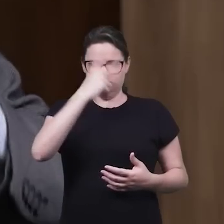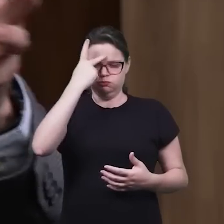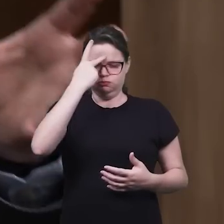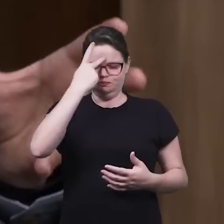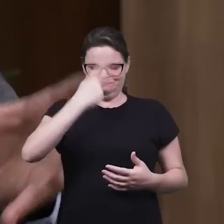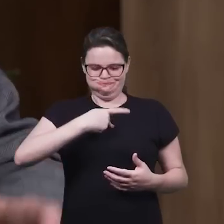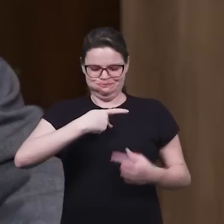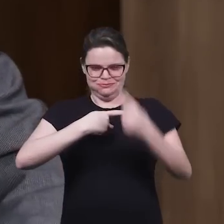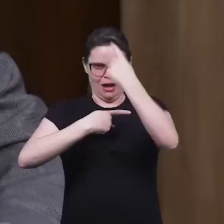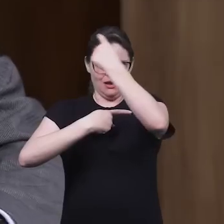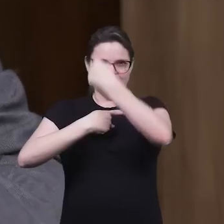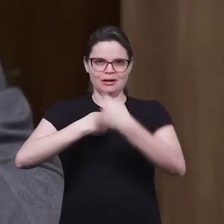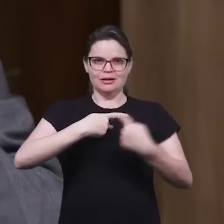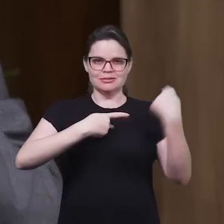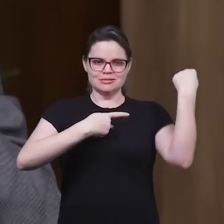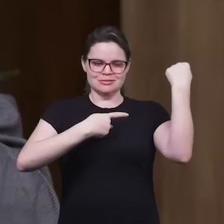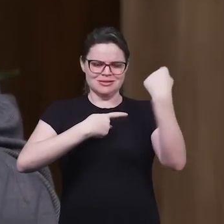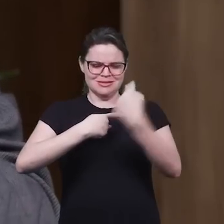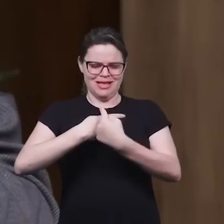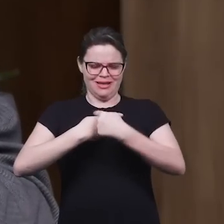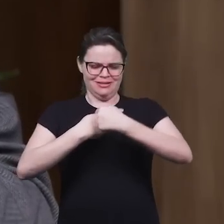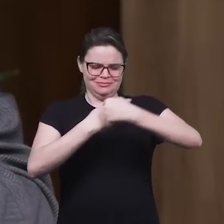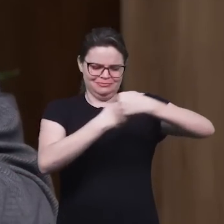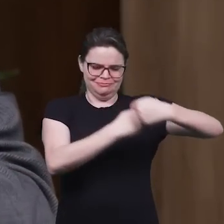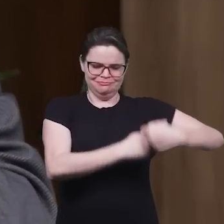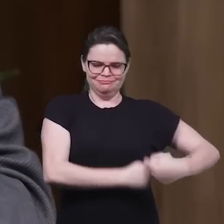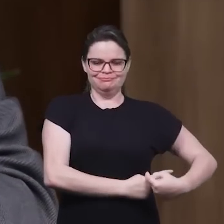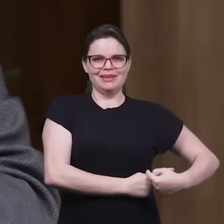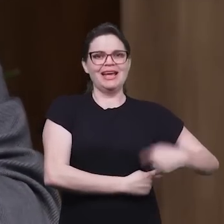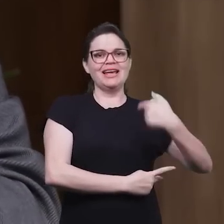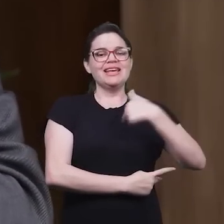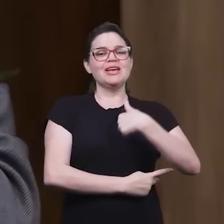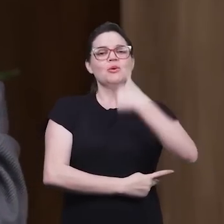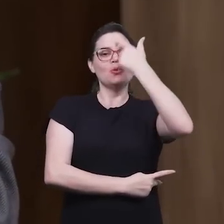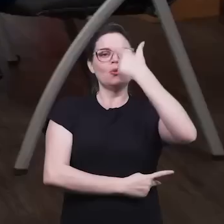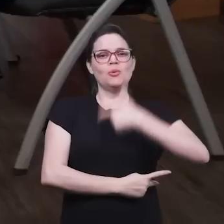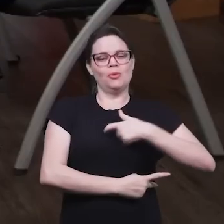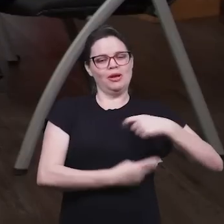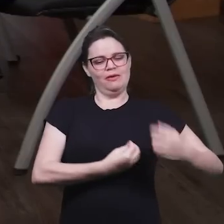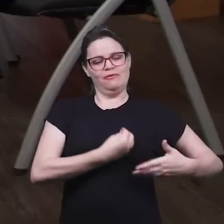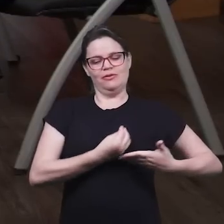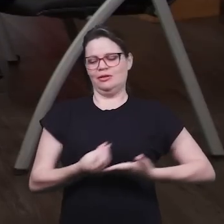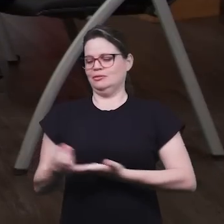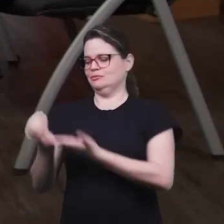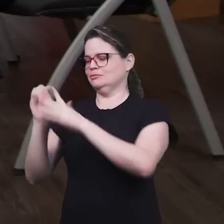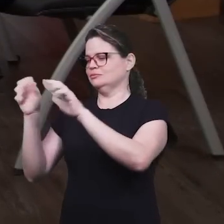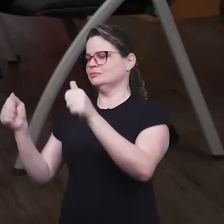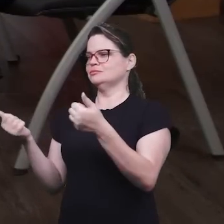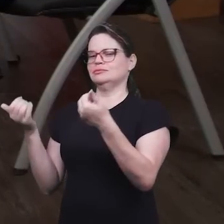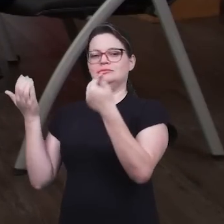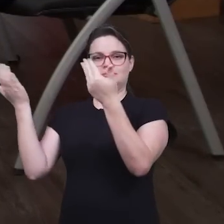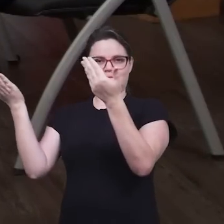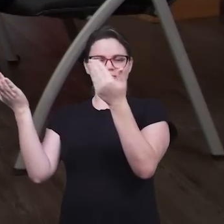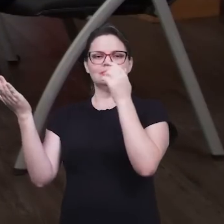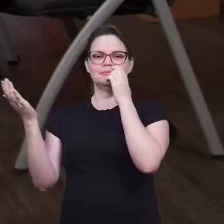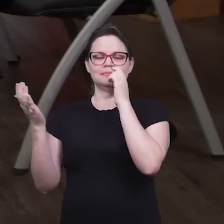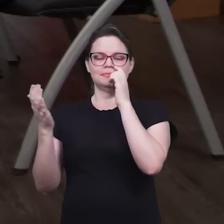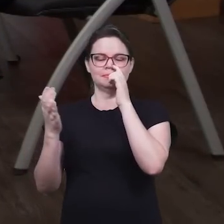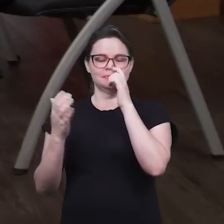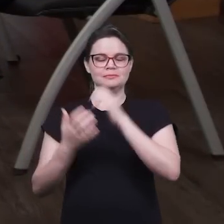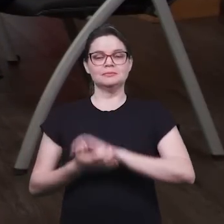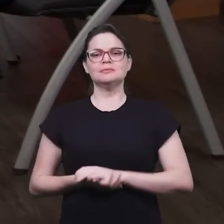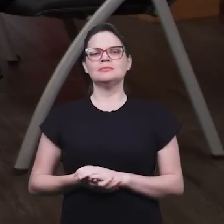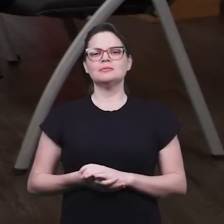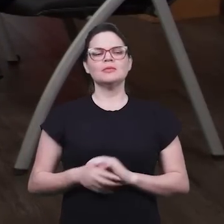o argumento, para que Jesus nasça. Jerônimo, como é, fala para aquele que está